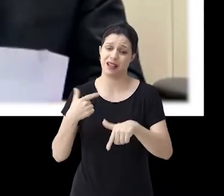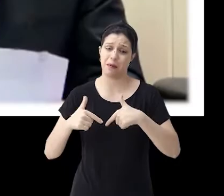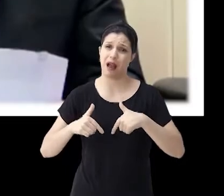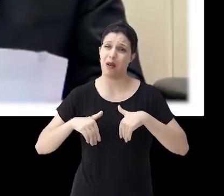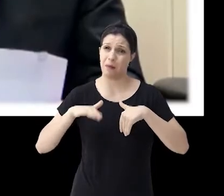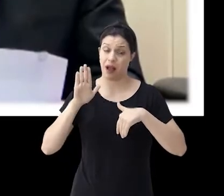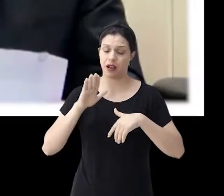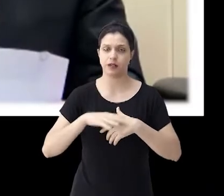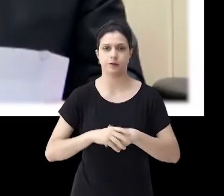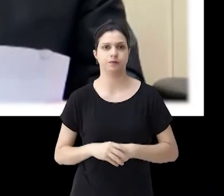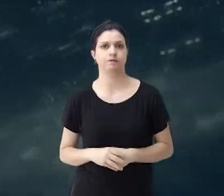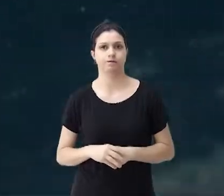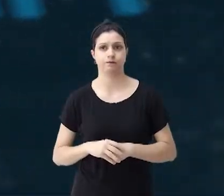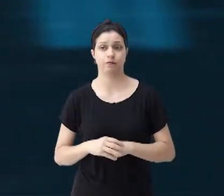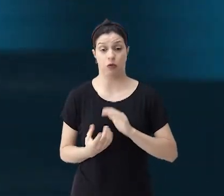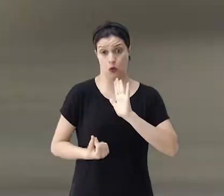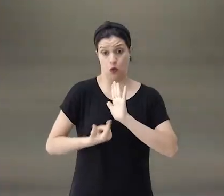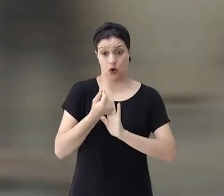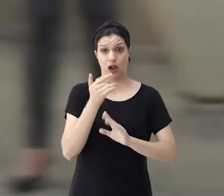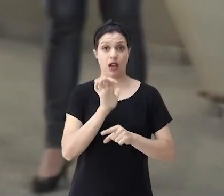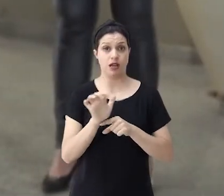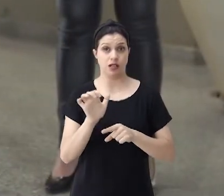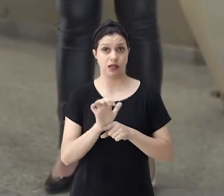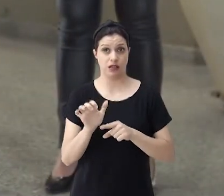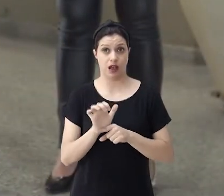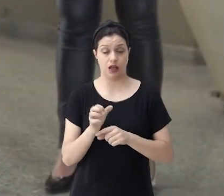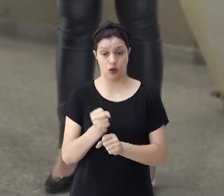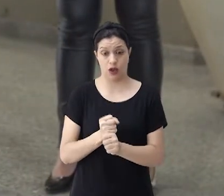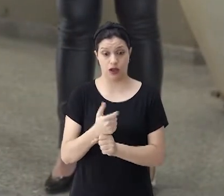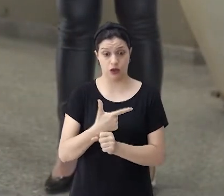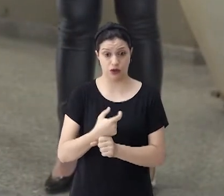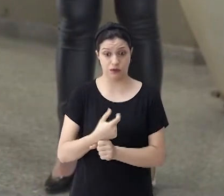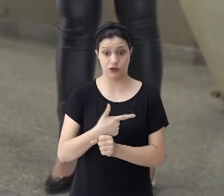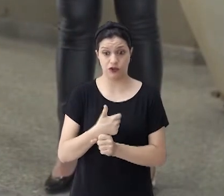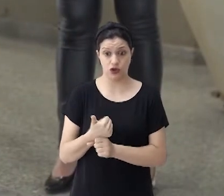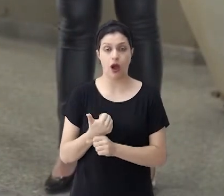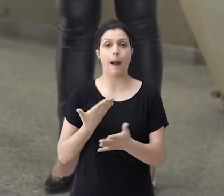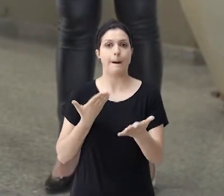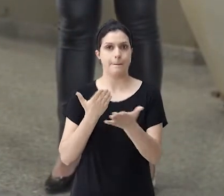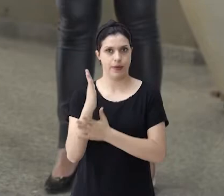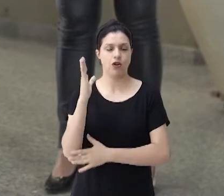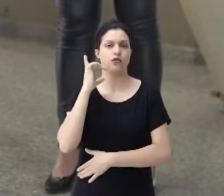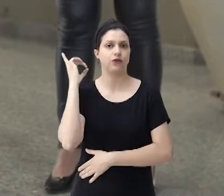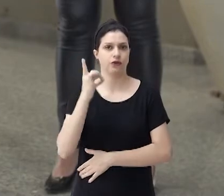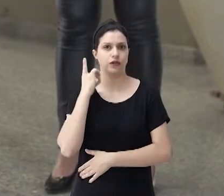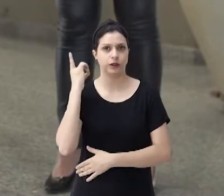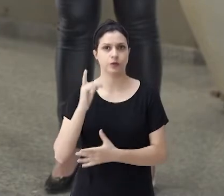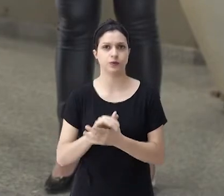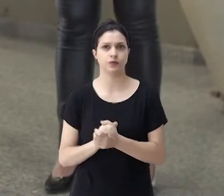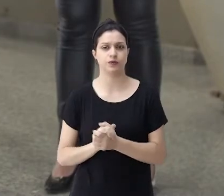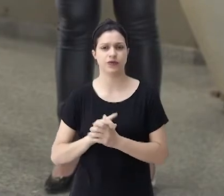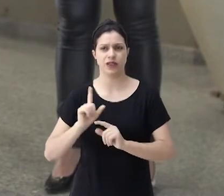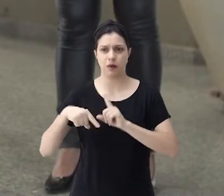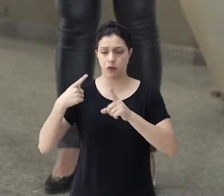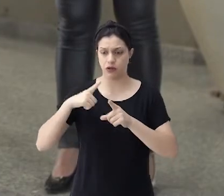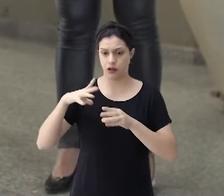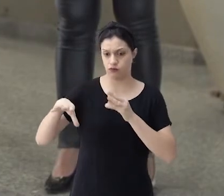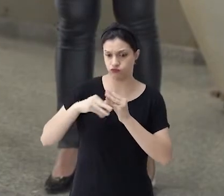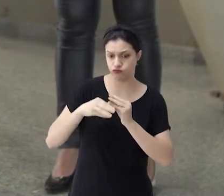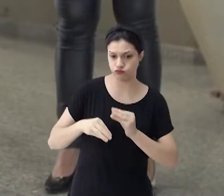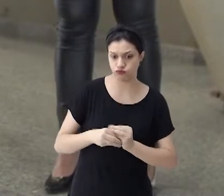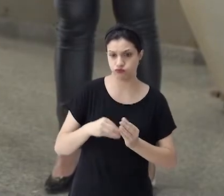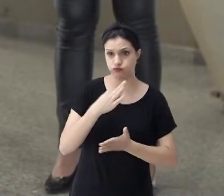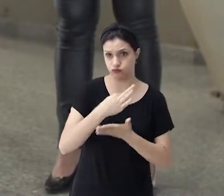por serviços públicos. O orçamento do Estado para 2021 foi aprovado pelos